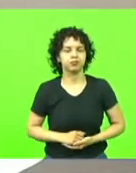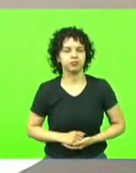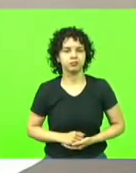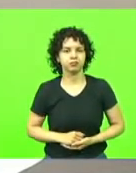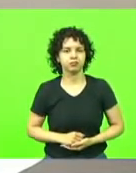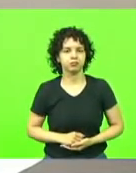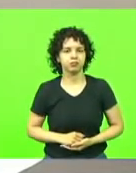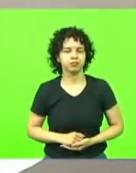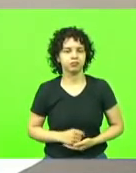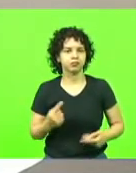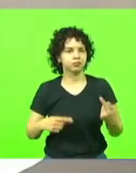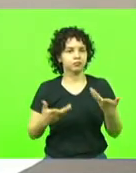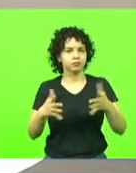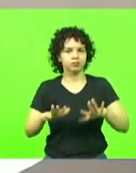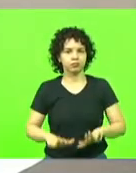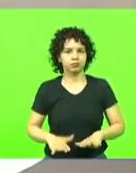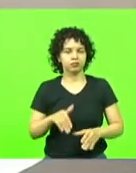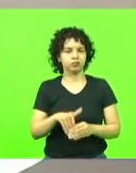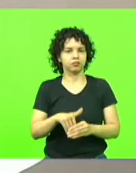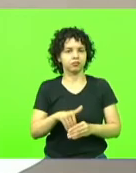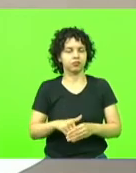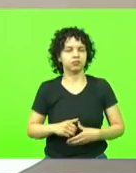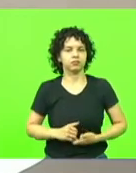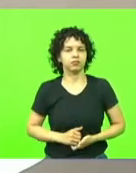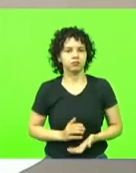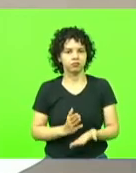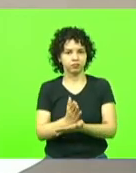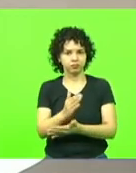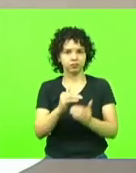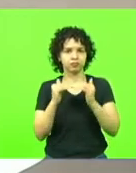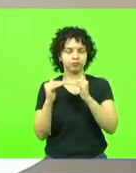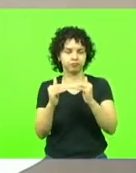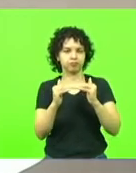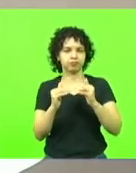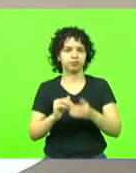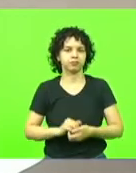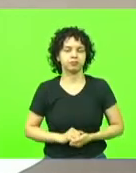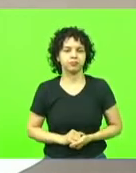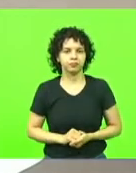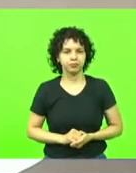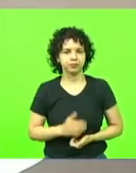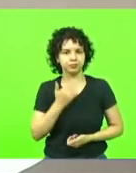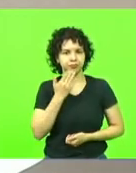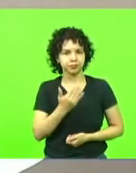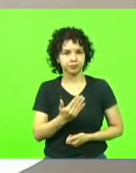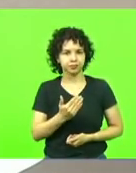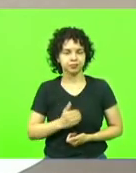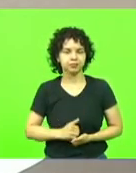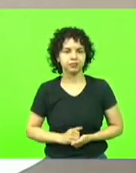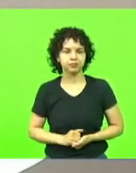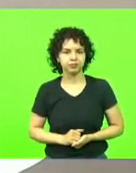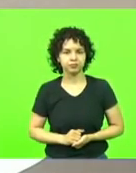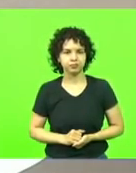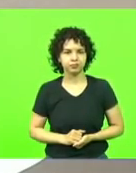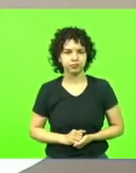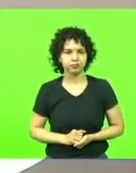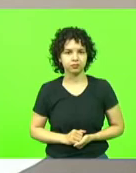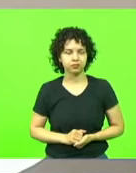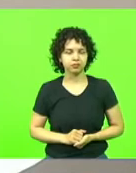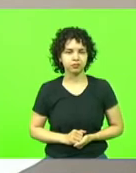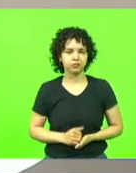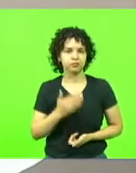Não havendo quem queira discutir, em votação. Aprovado por unanimidade. Requerimentos.